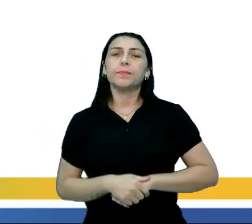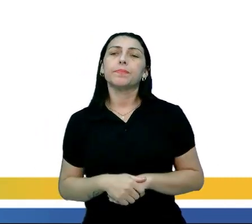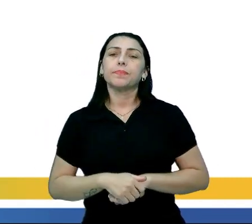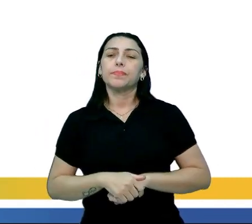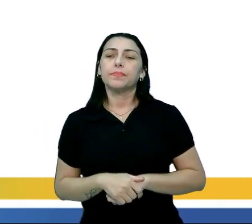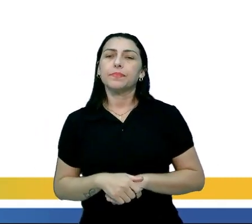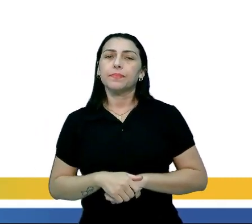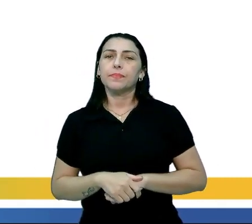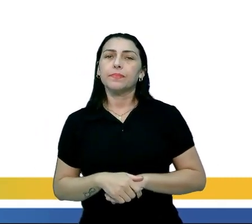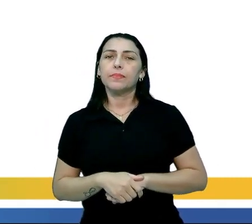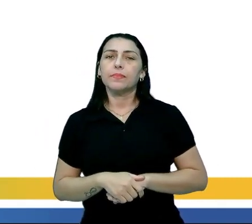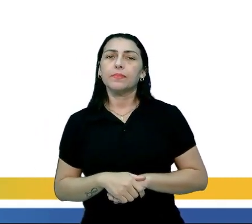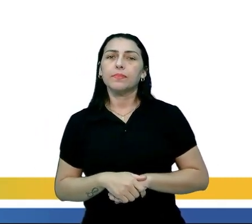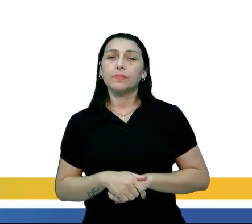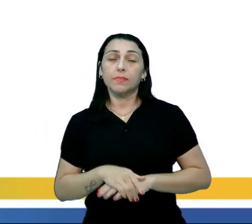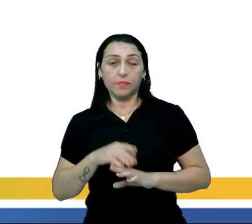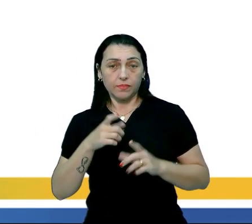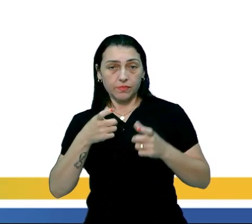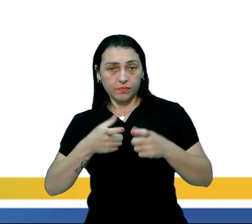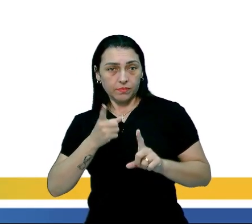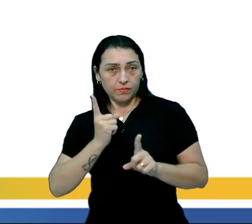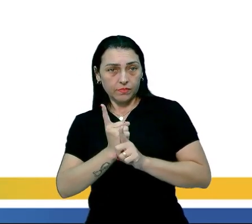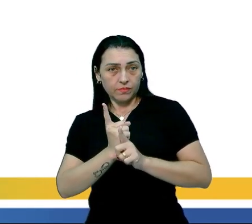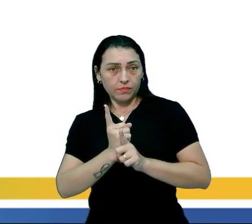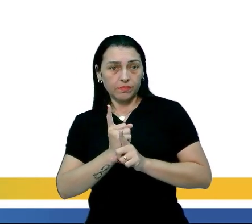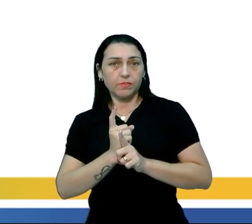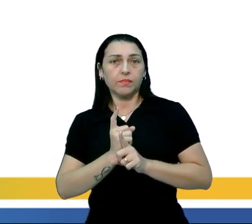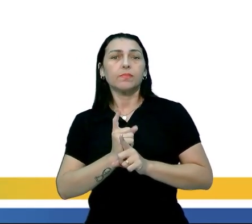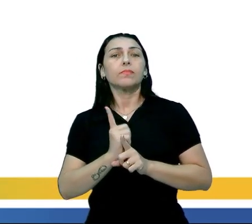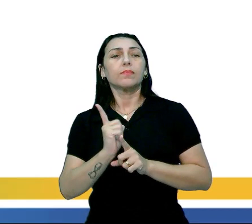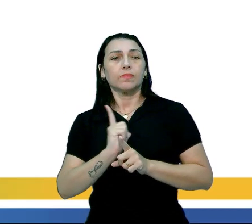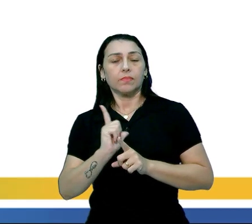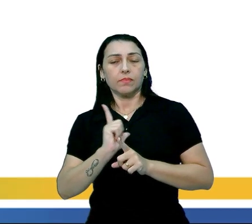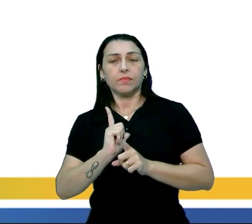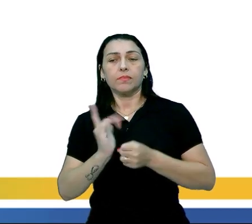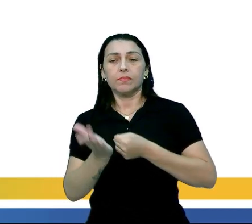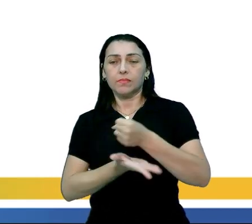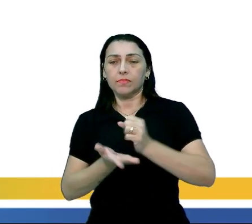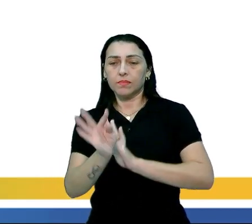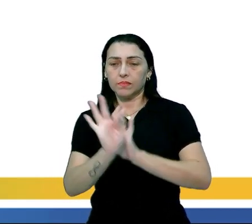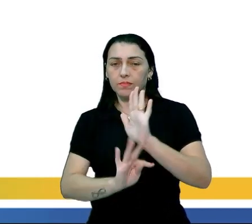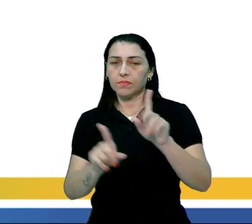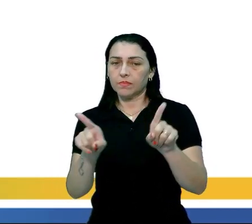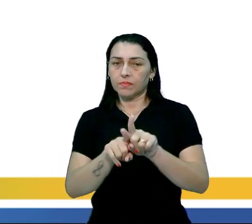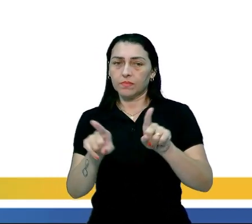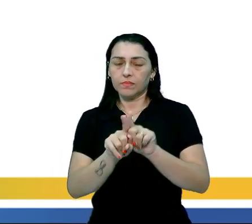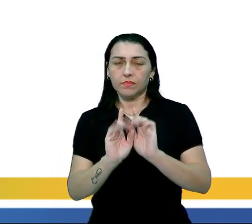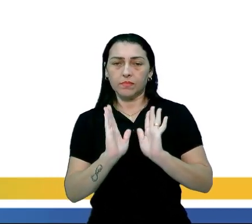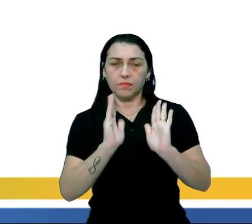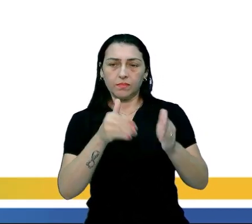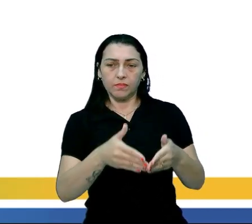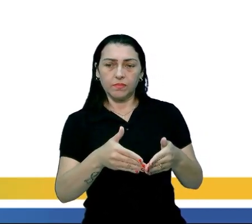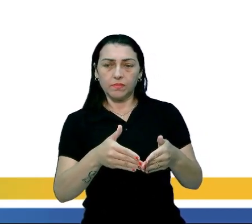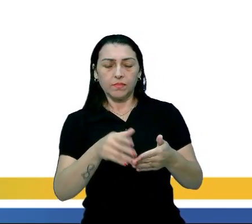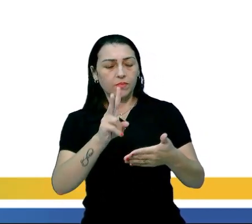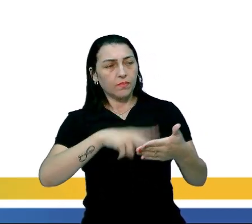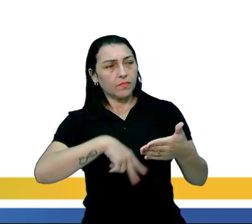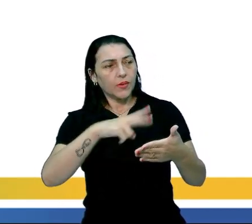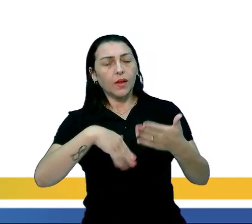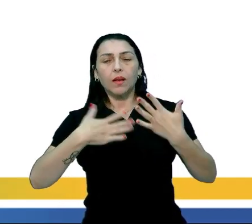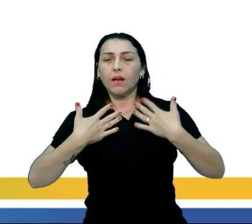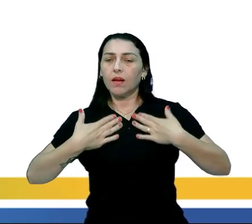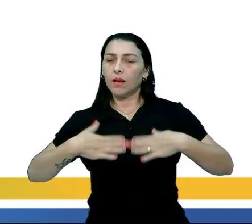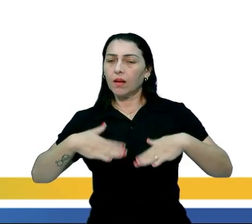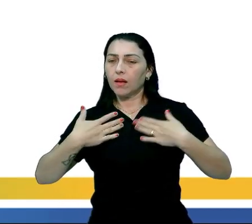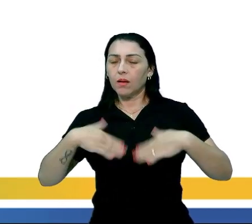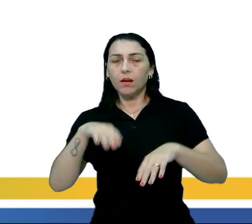77. Se localizou, se identificou, temos o texto base, foca aí, faz a leitura,